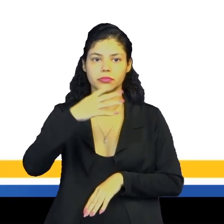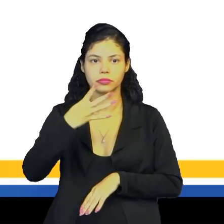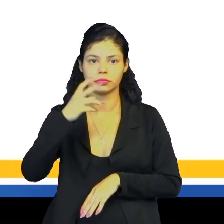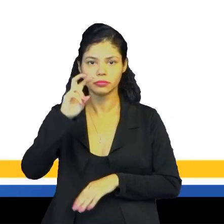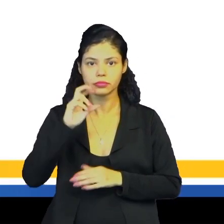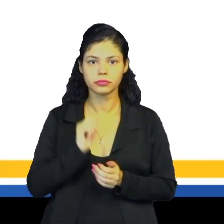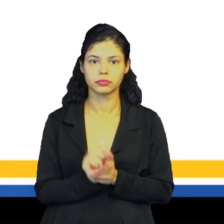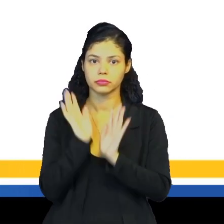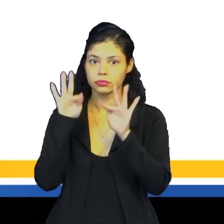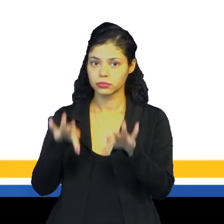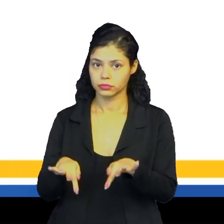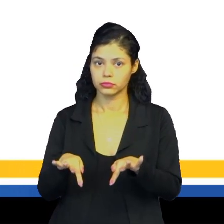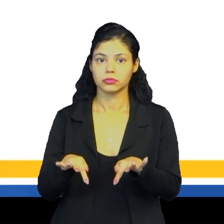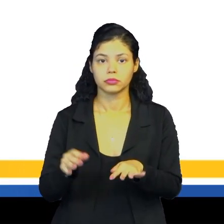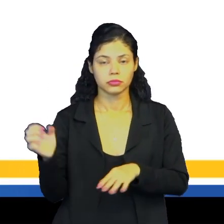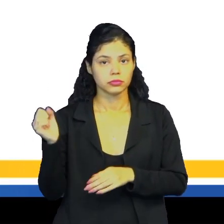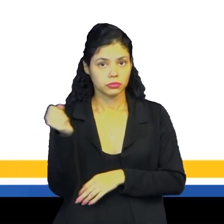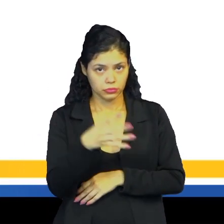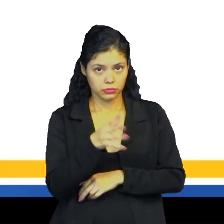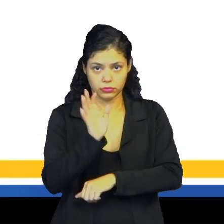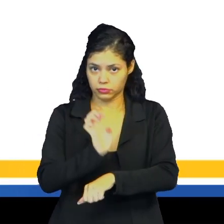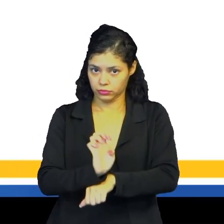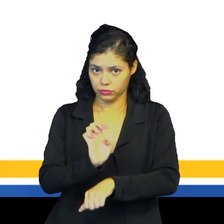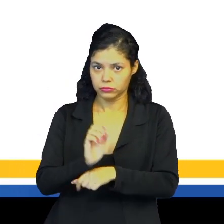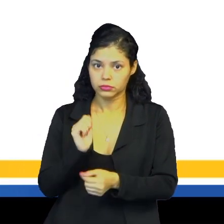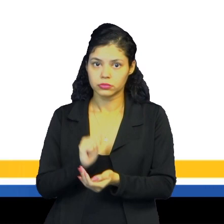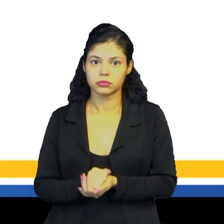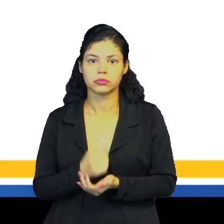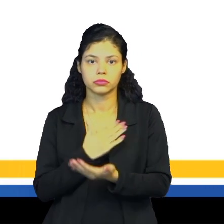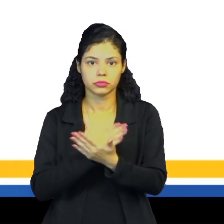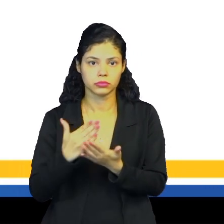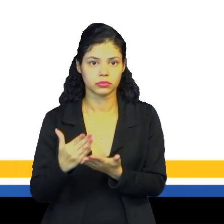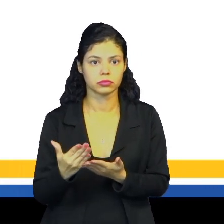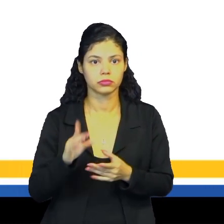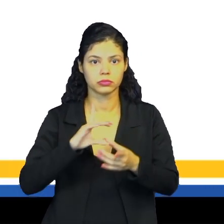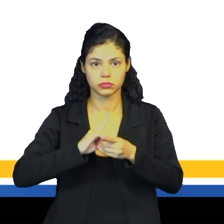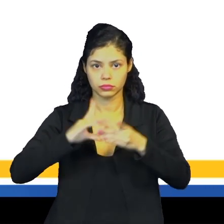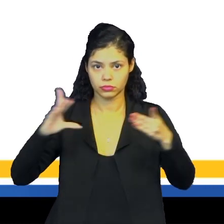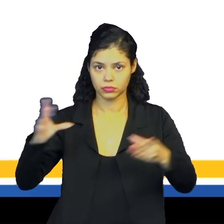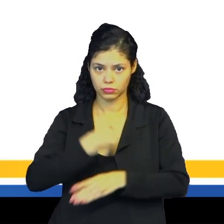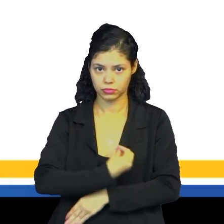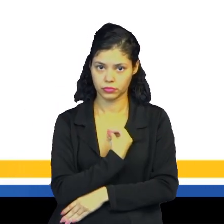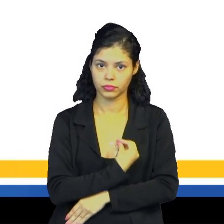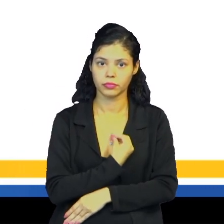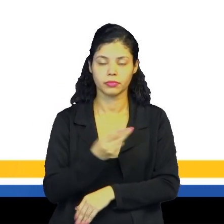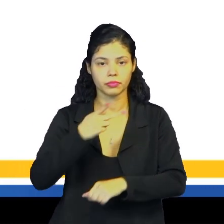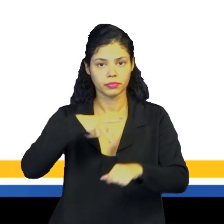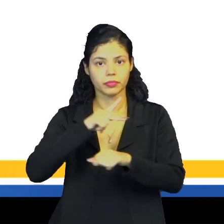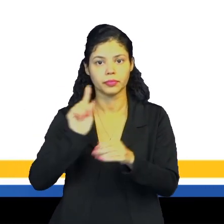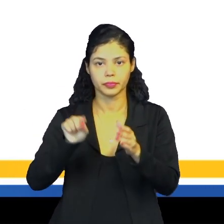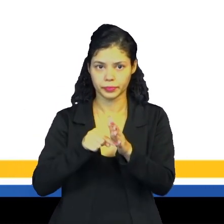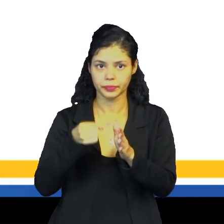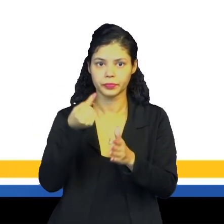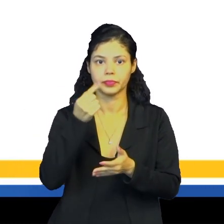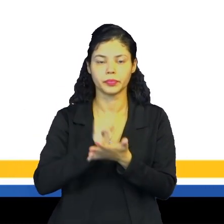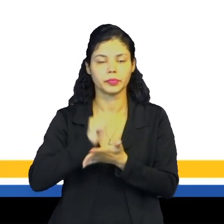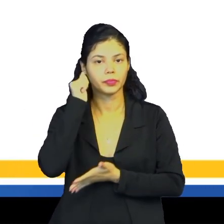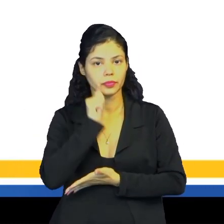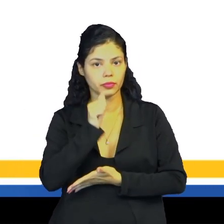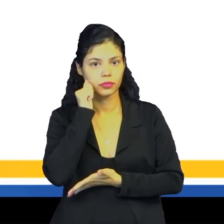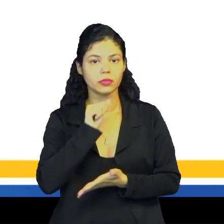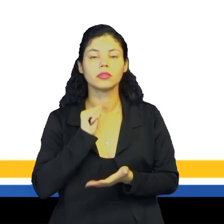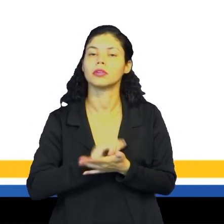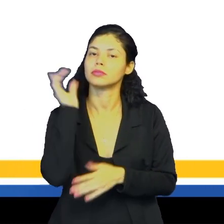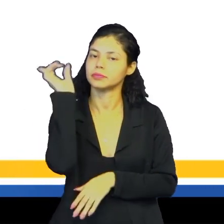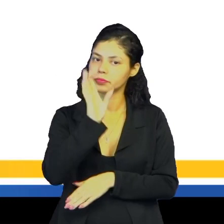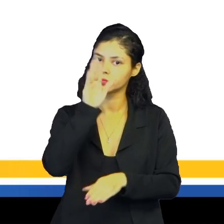1945, com o fim do Estado Novo, inicia-se a maior experiência democrática até então vivida pelo país. Pela primeira vez, as mulheres, que